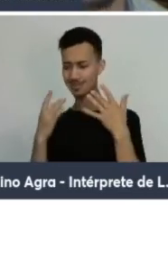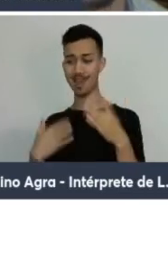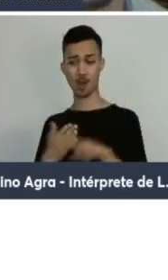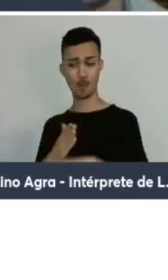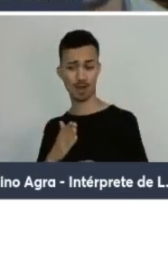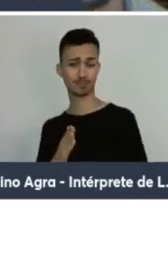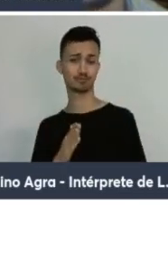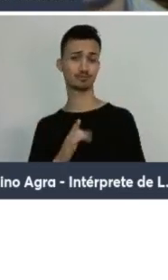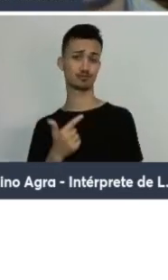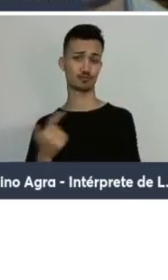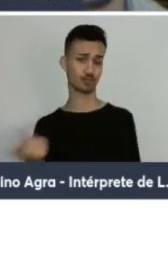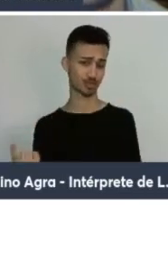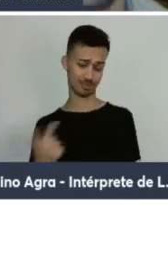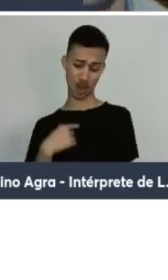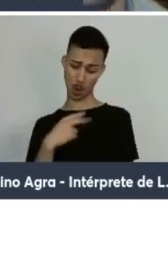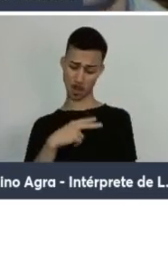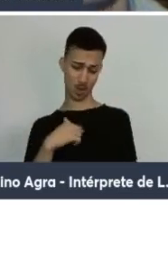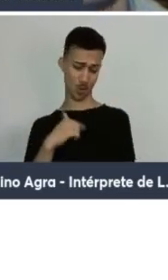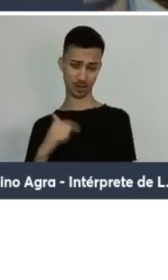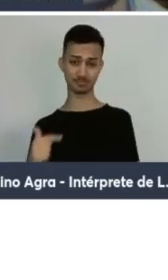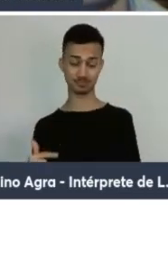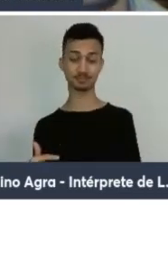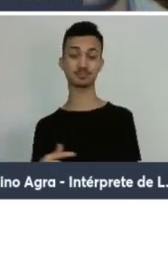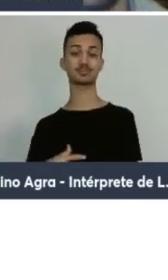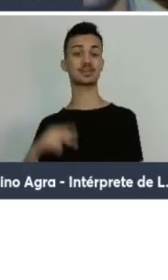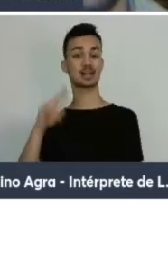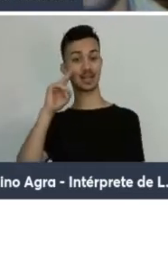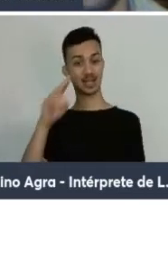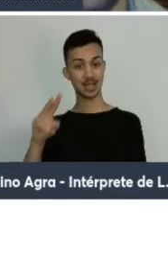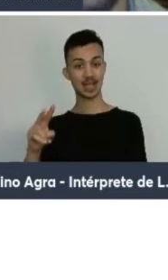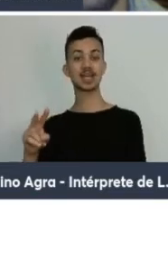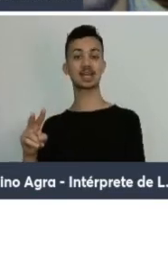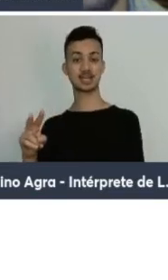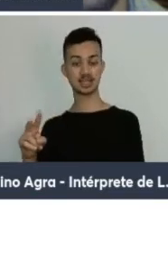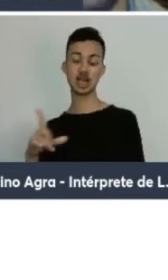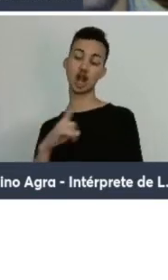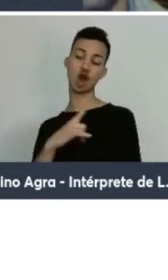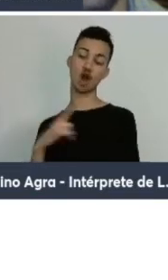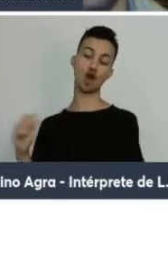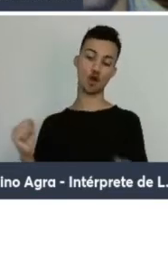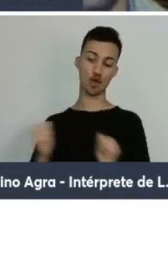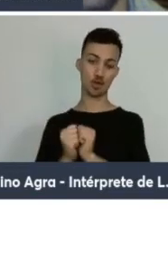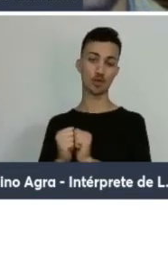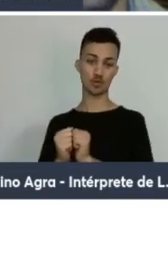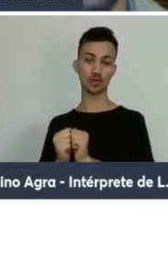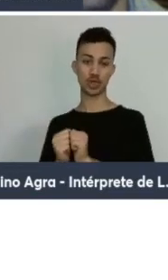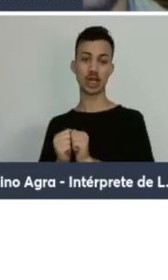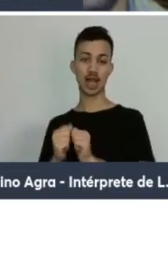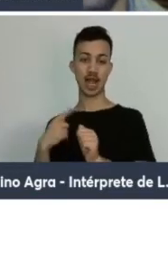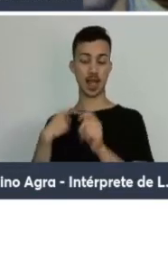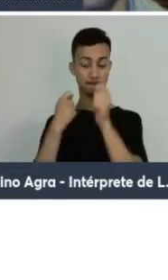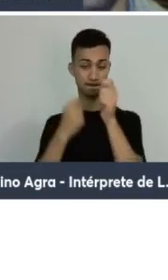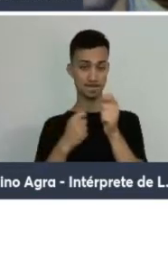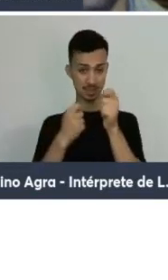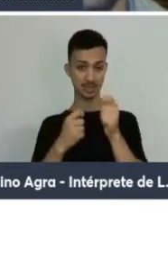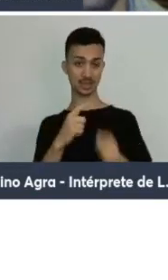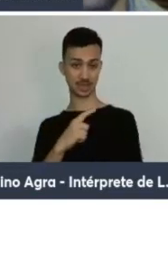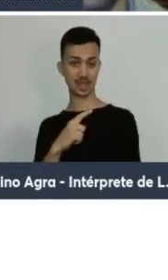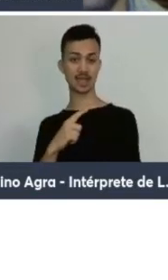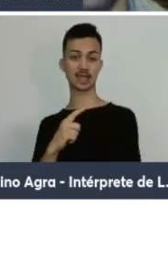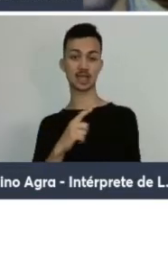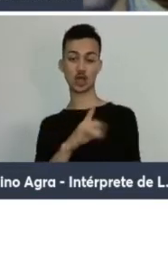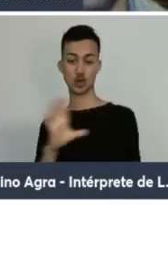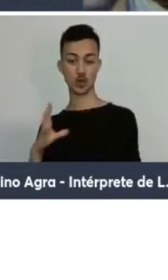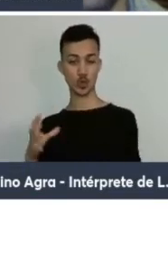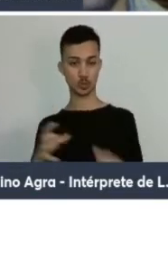né? Então, o que eu vi foi mais, inclusive, junto com a militância feminista e tal, o